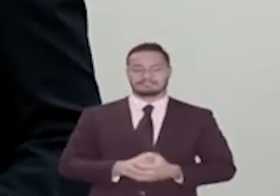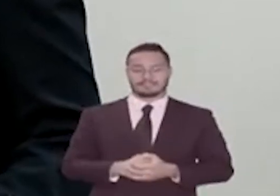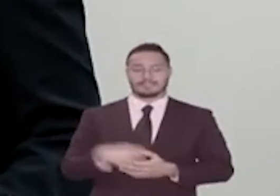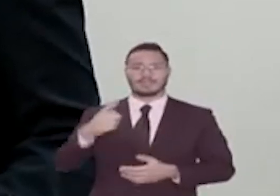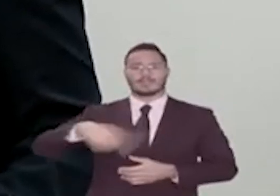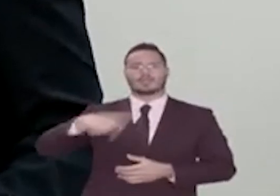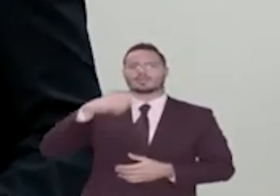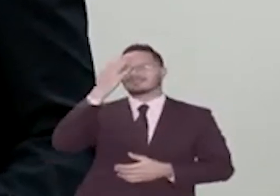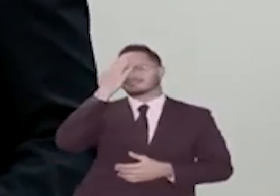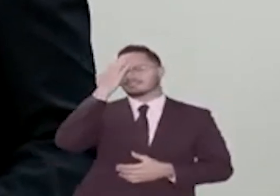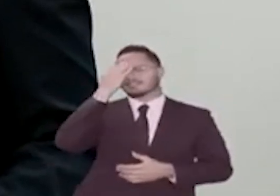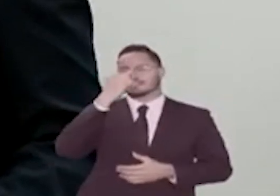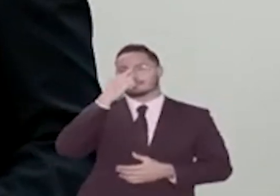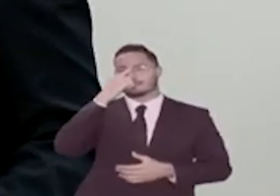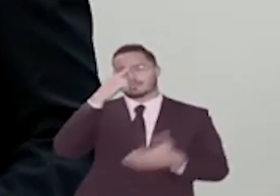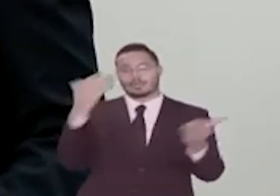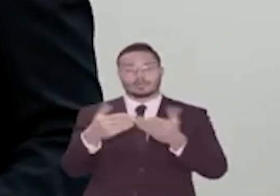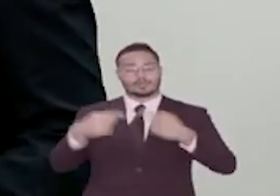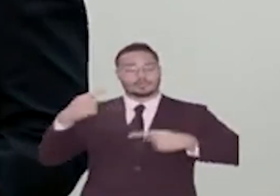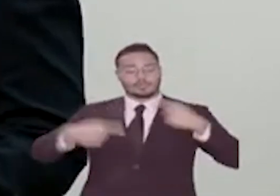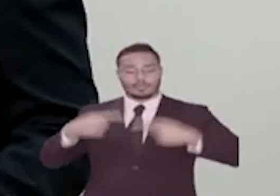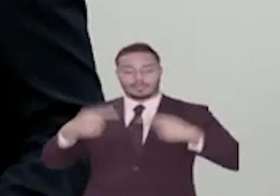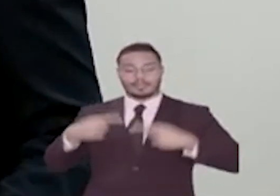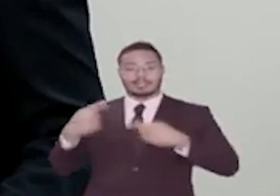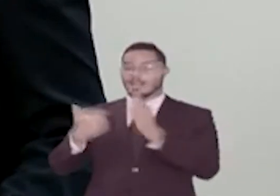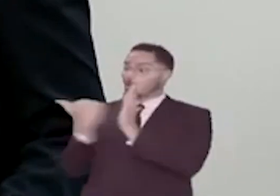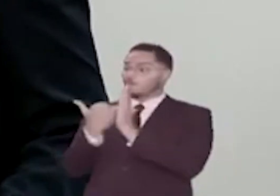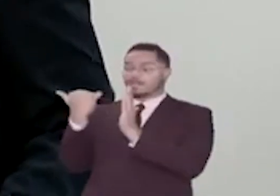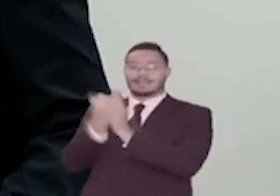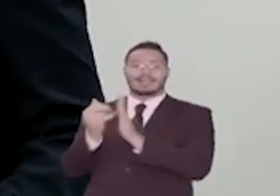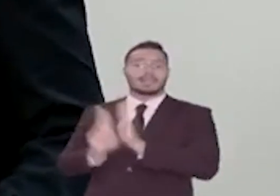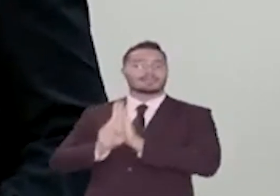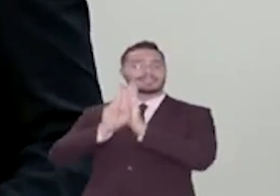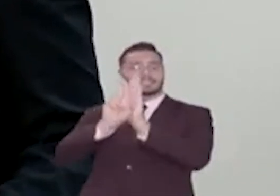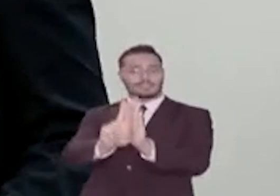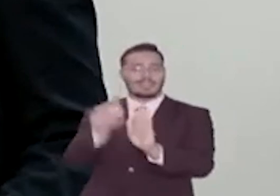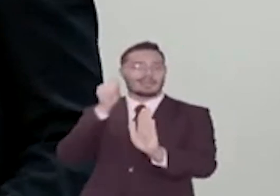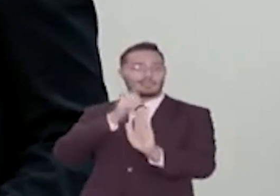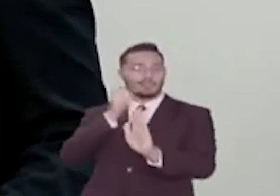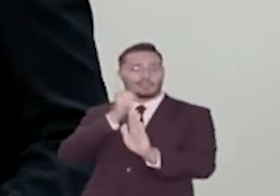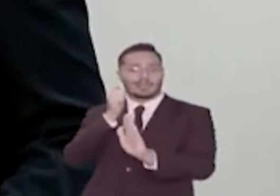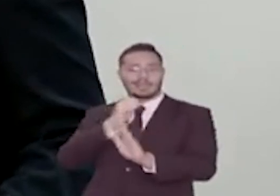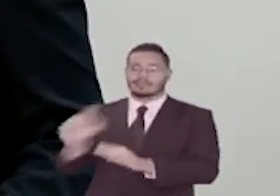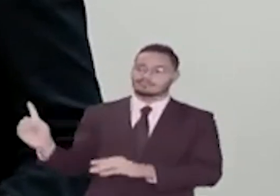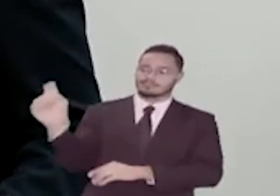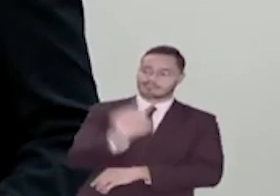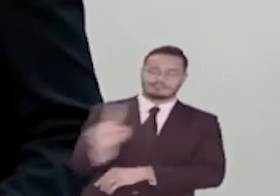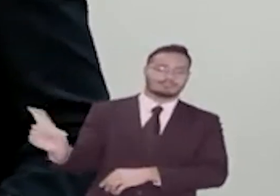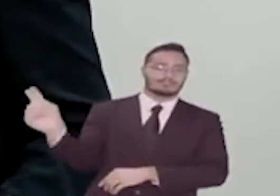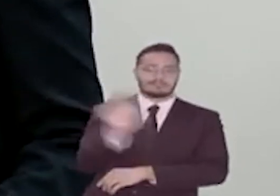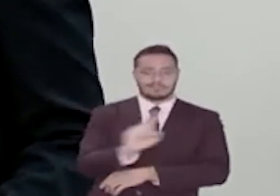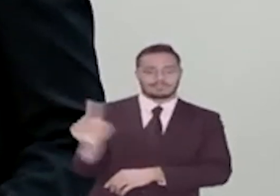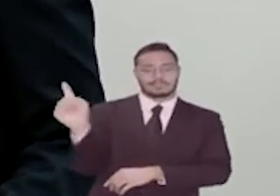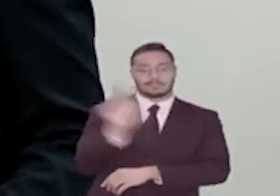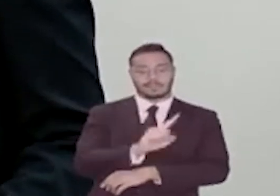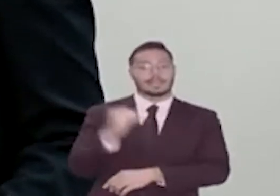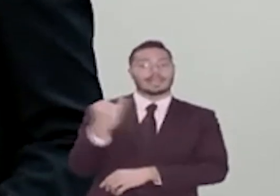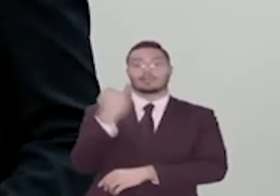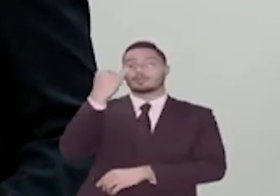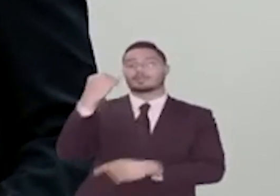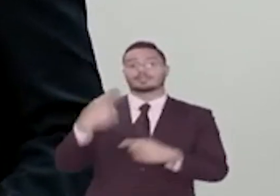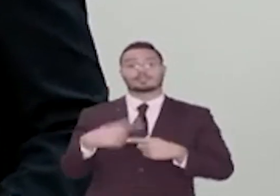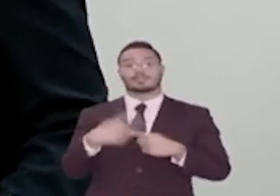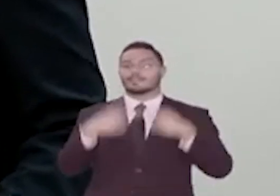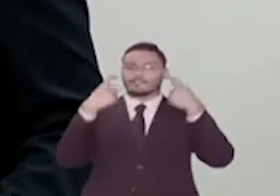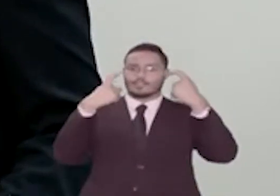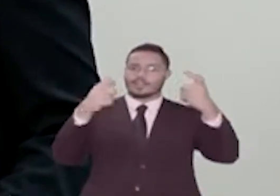mais representatividade na política é fundamental para que a gente combata todos os tipos de violência, porque à medida que as mulheres